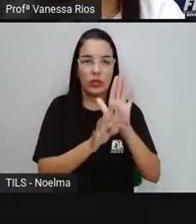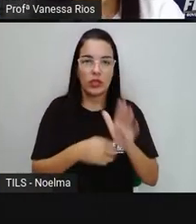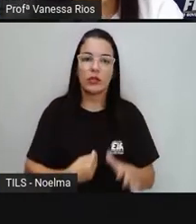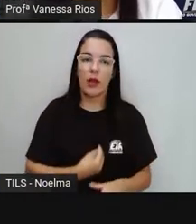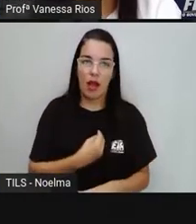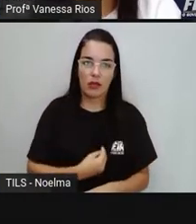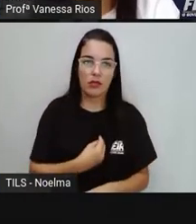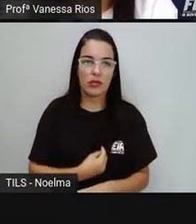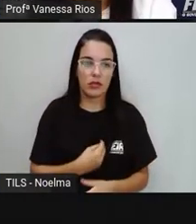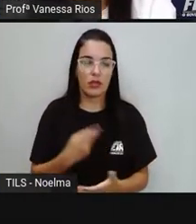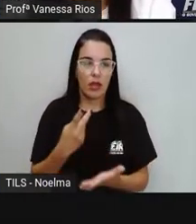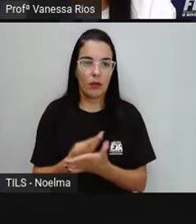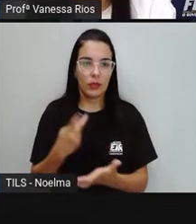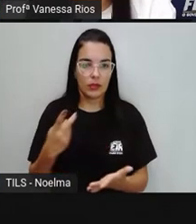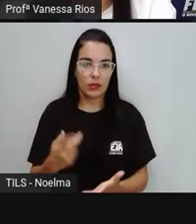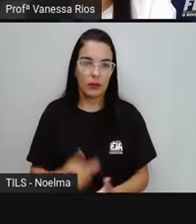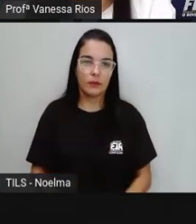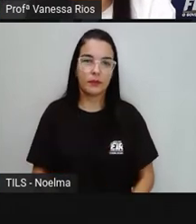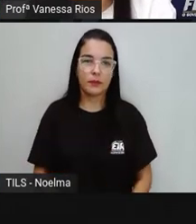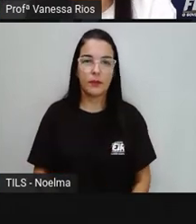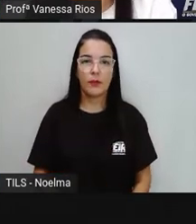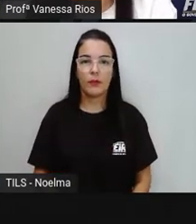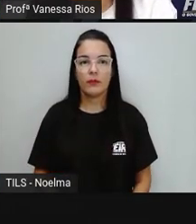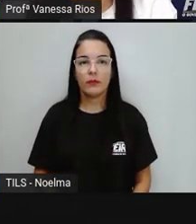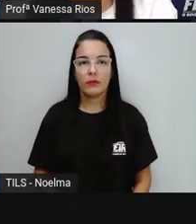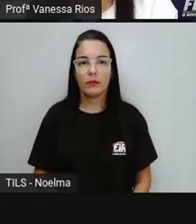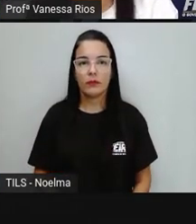precisa acontecer.